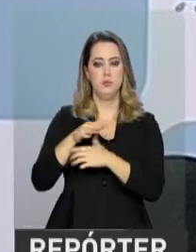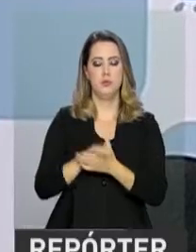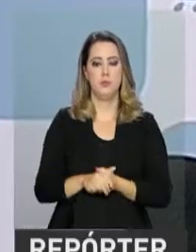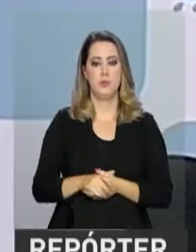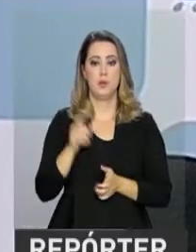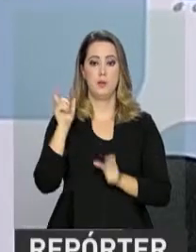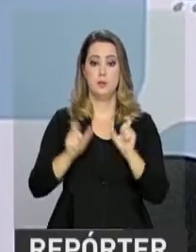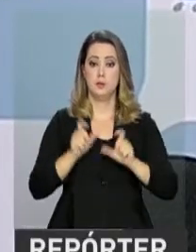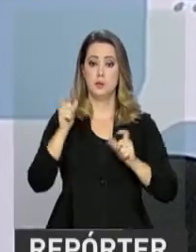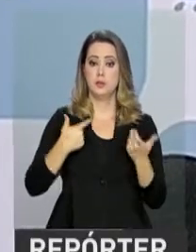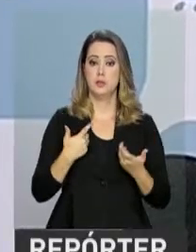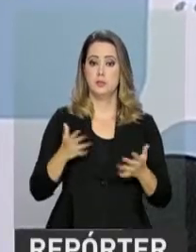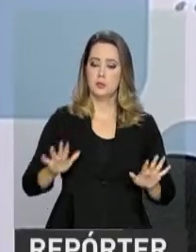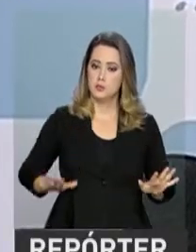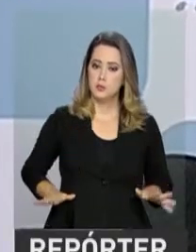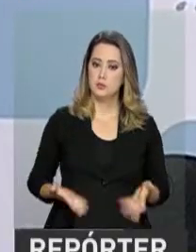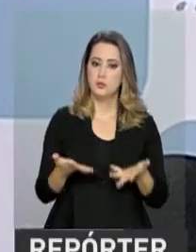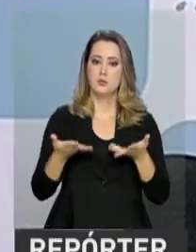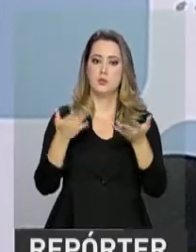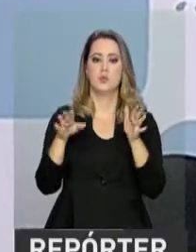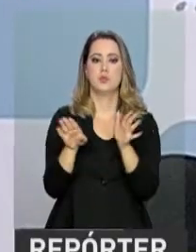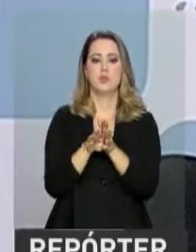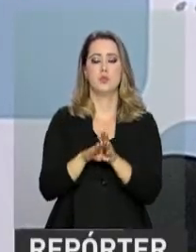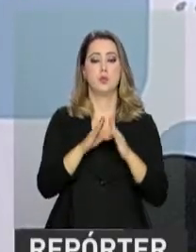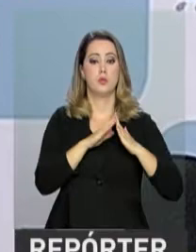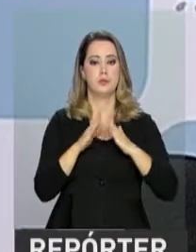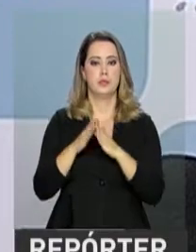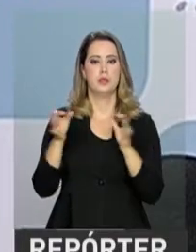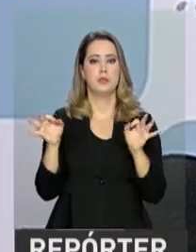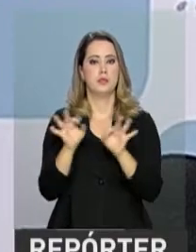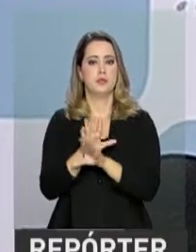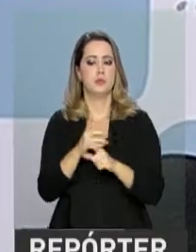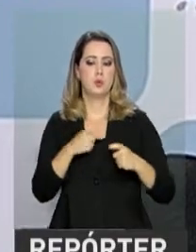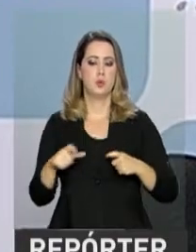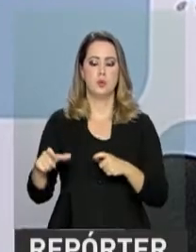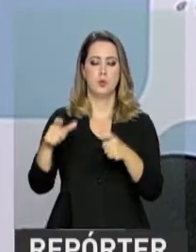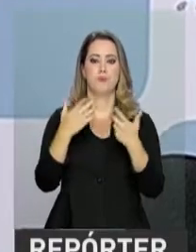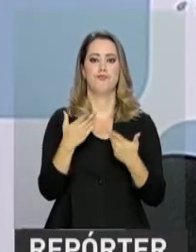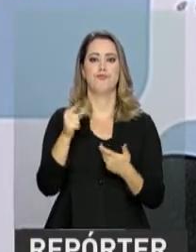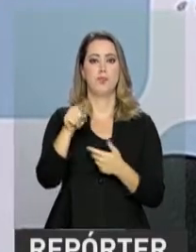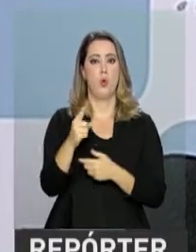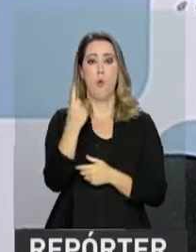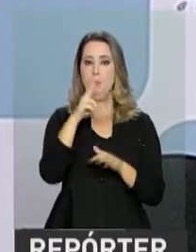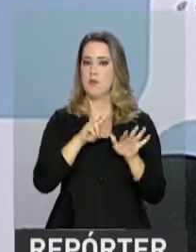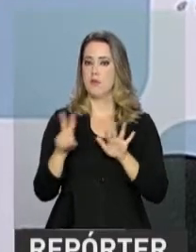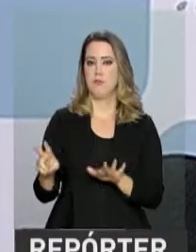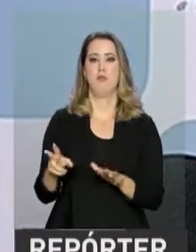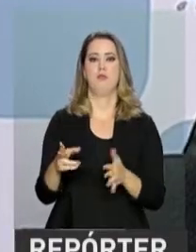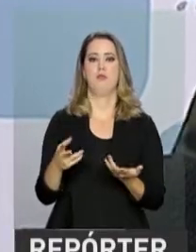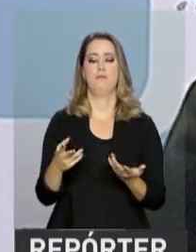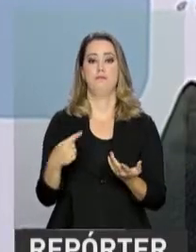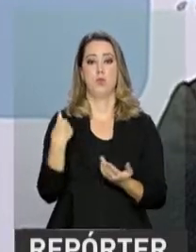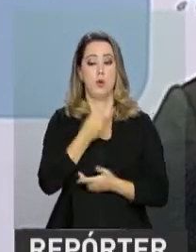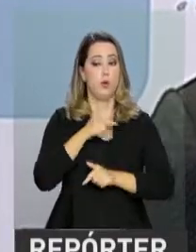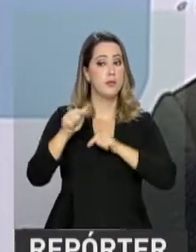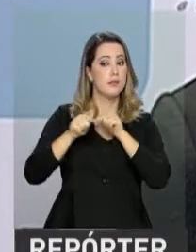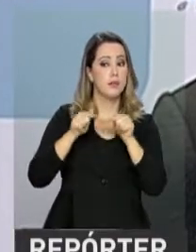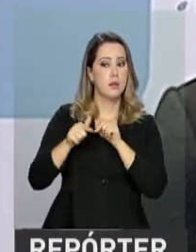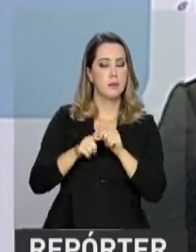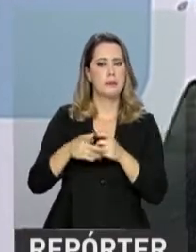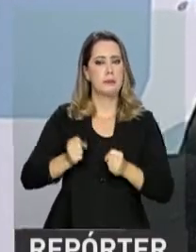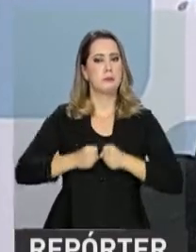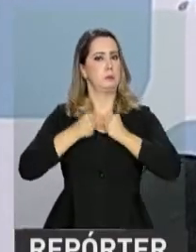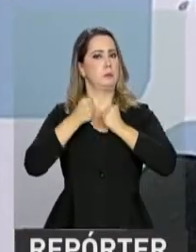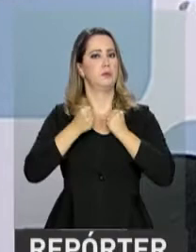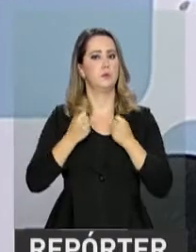pessoas sejam motivados ao chegar em casa e eliminar os focos do mosquito chegou indivíduos que têm uma semana nós trabalharmos com determinação